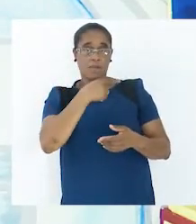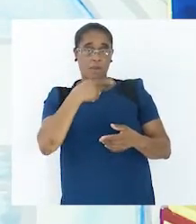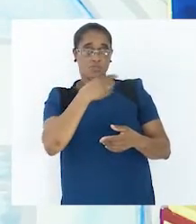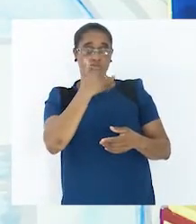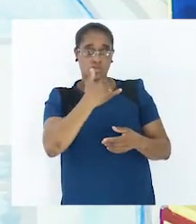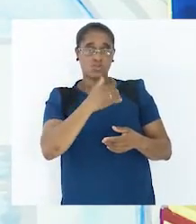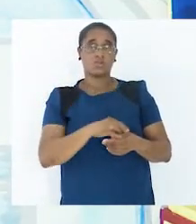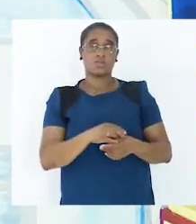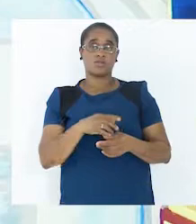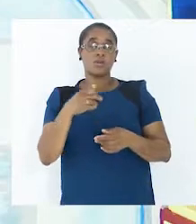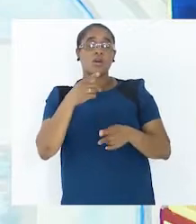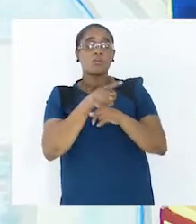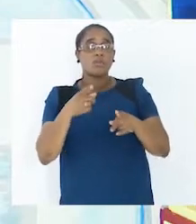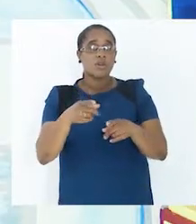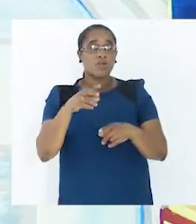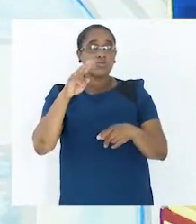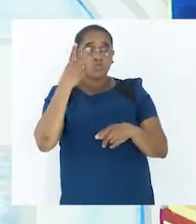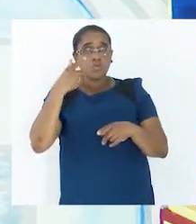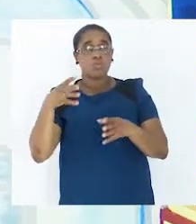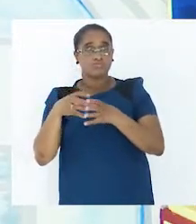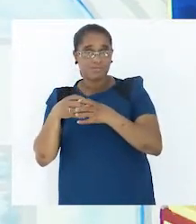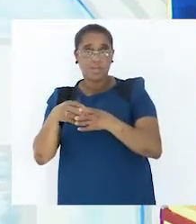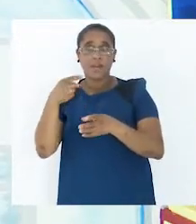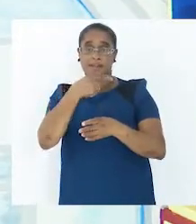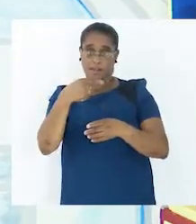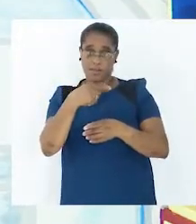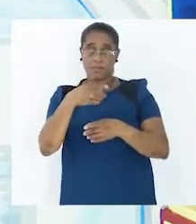negativo. E para ser o quadrado do segundo termo,